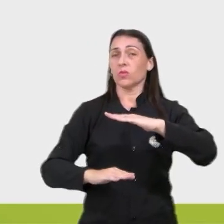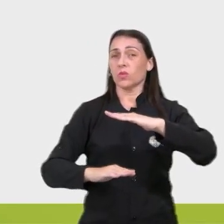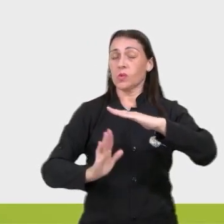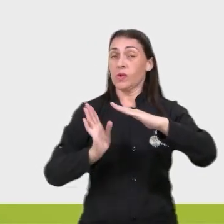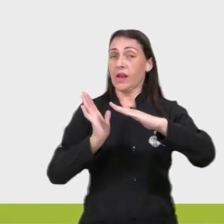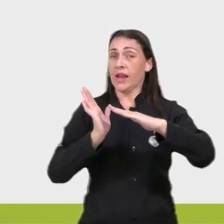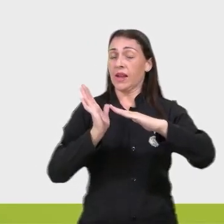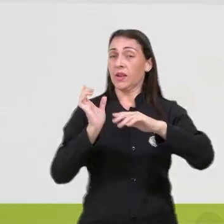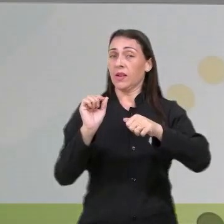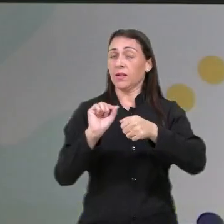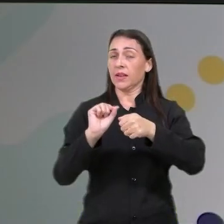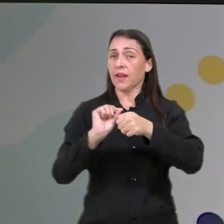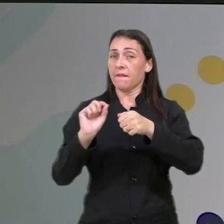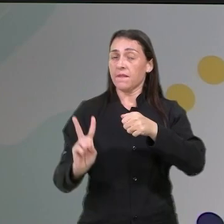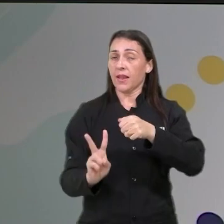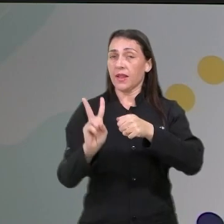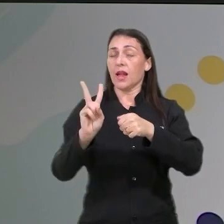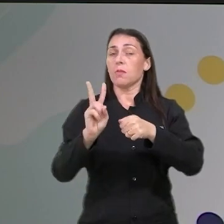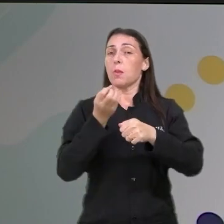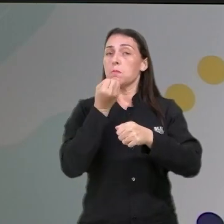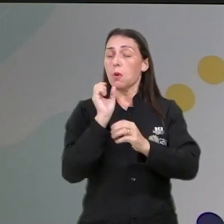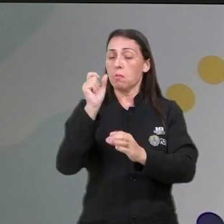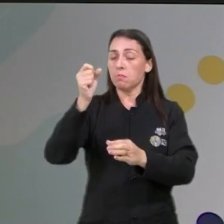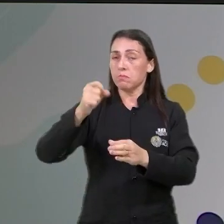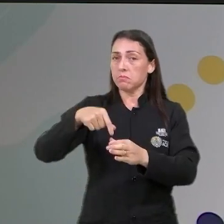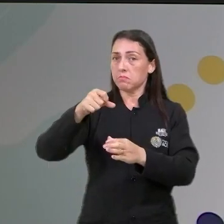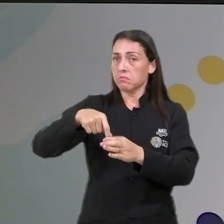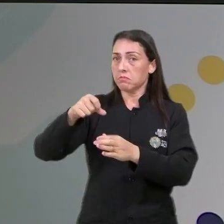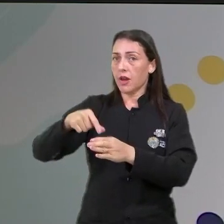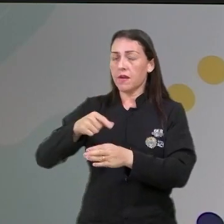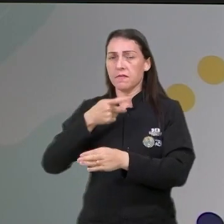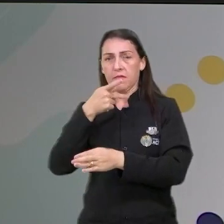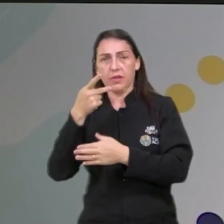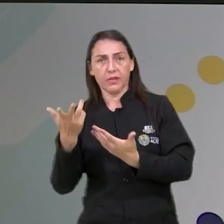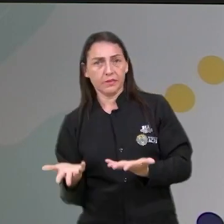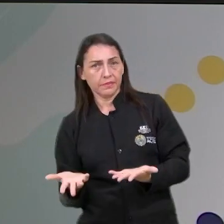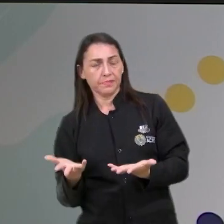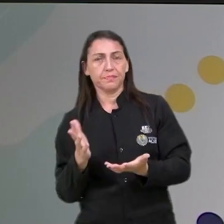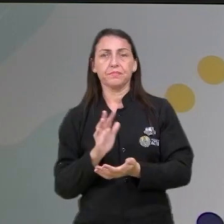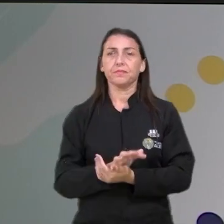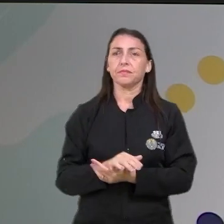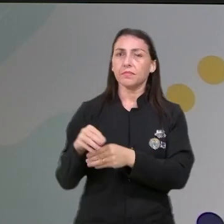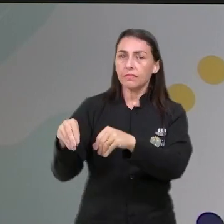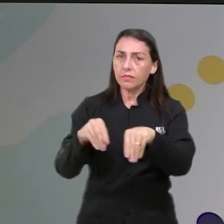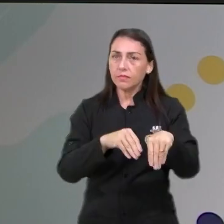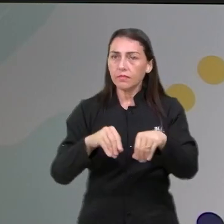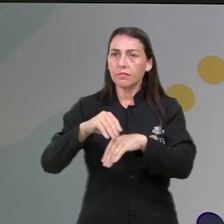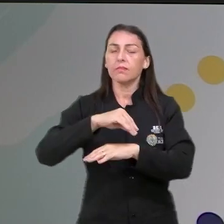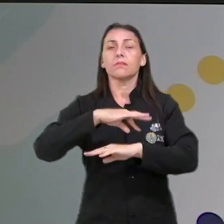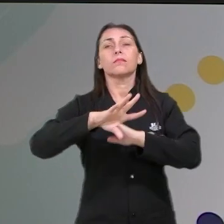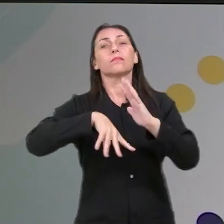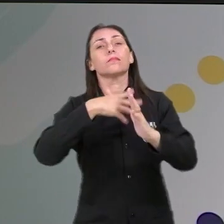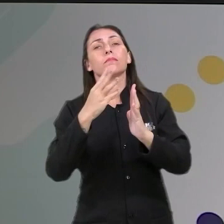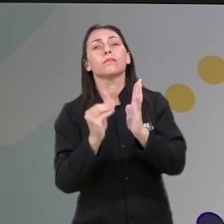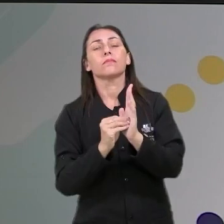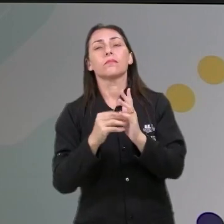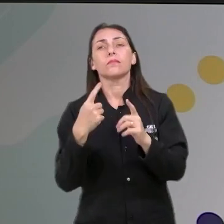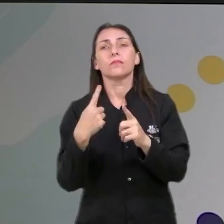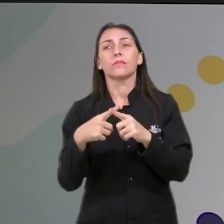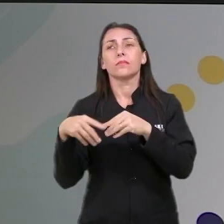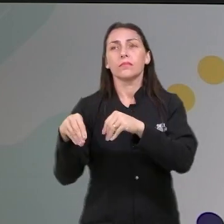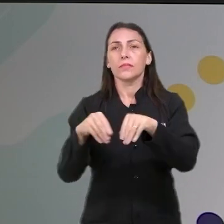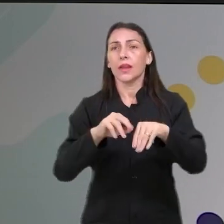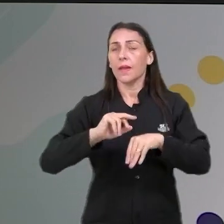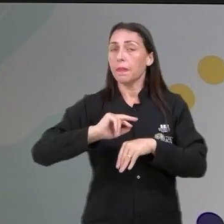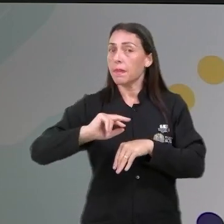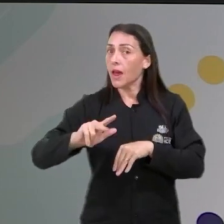tá? Então, as pessoas até assim se surpreendem quando fala em relação ao solo da região amazônica. É um solo que